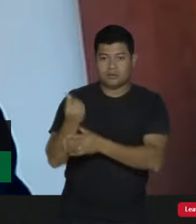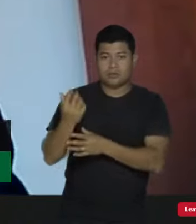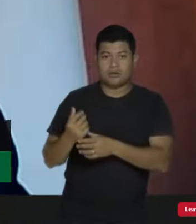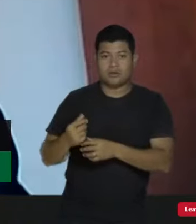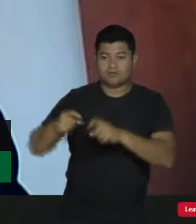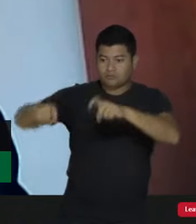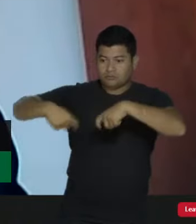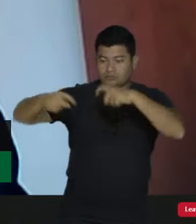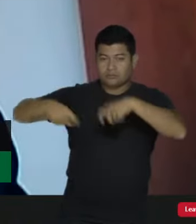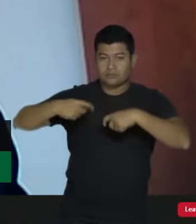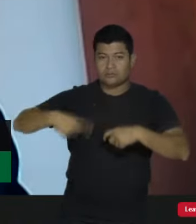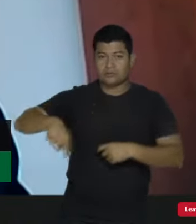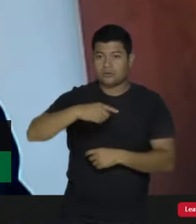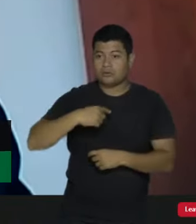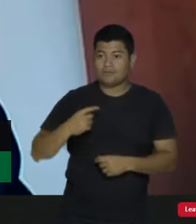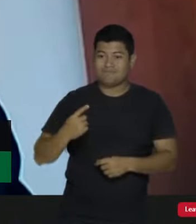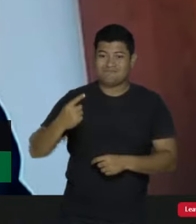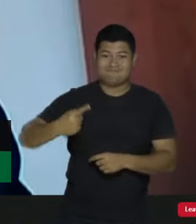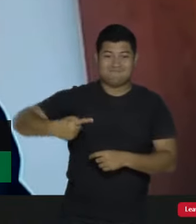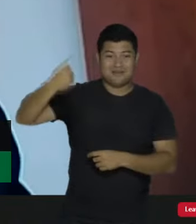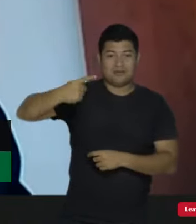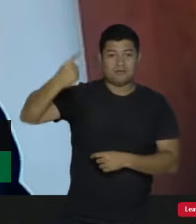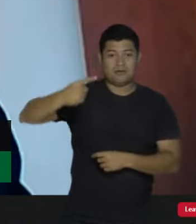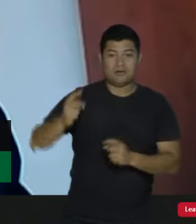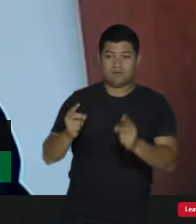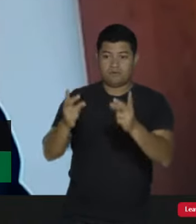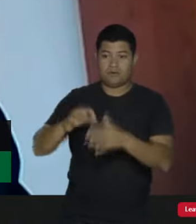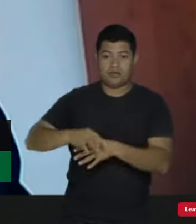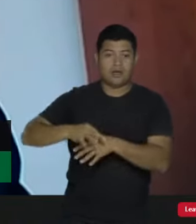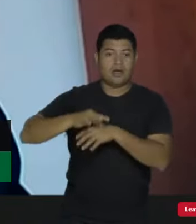somos campeões da venda de carne